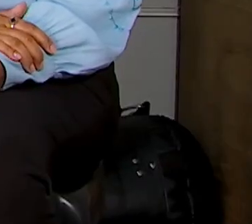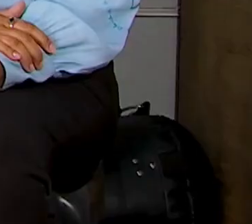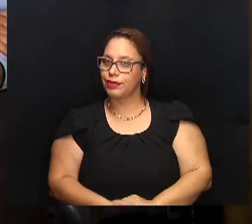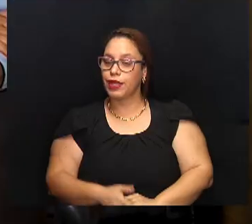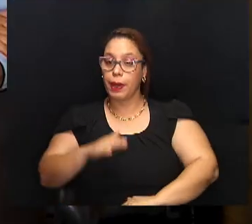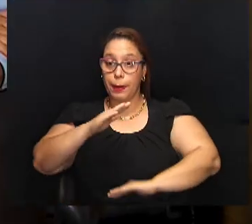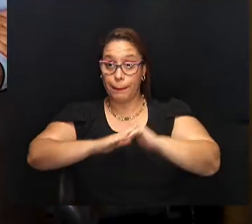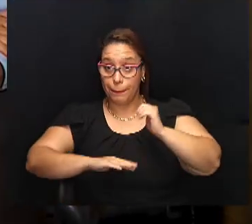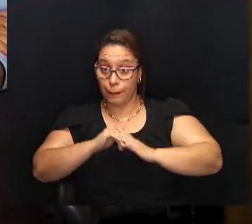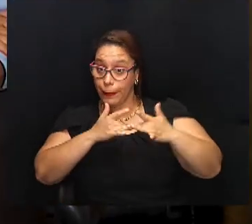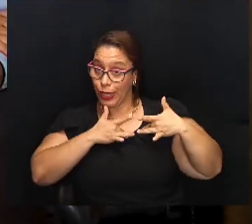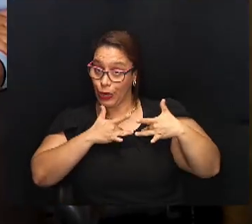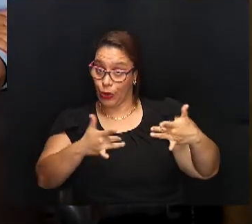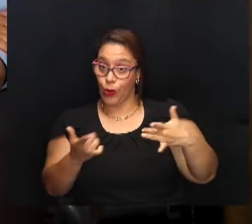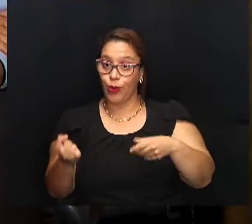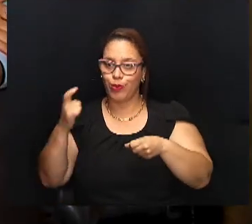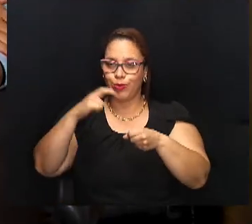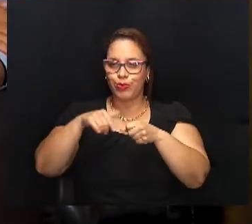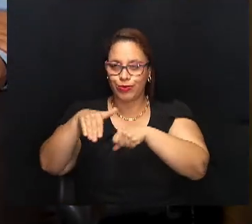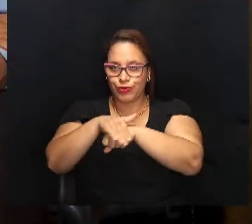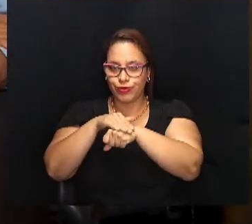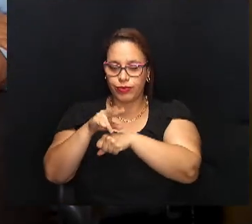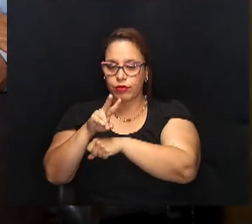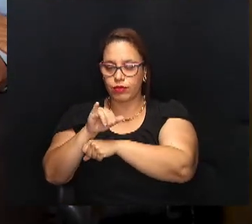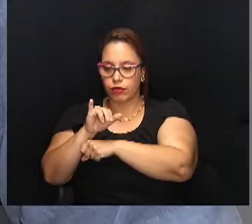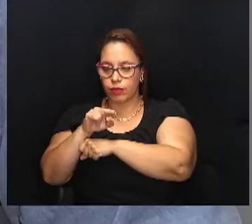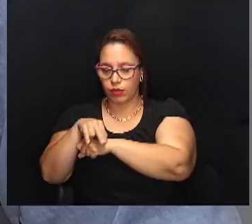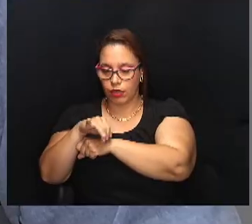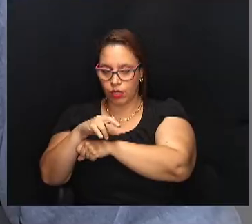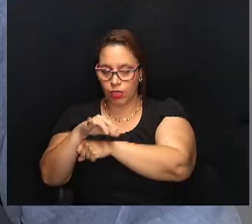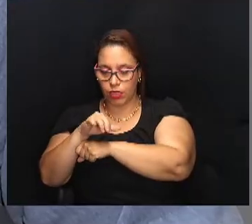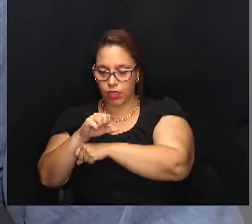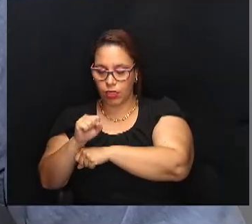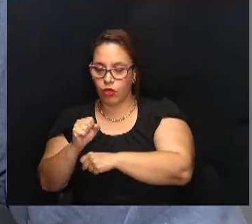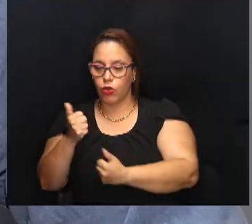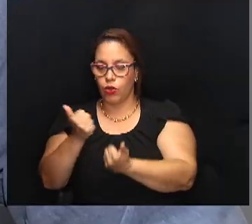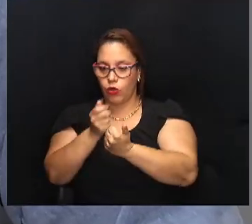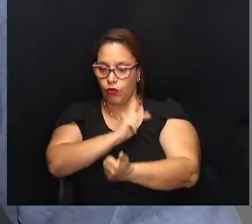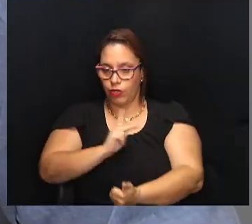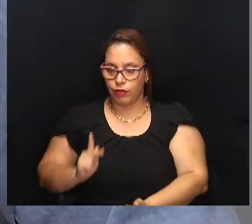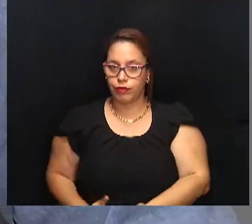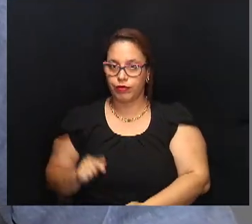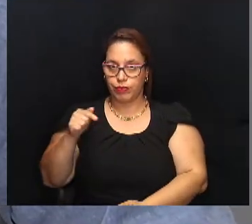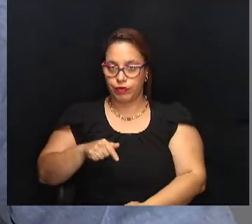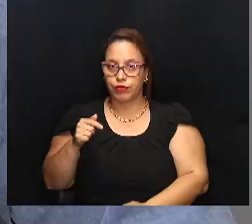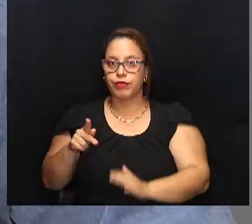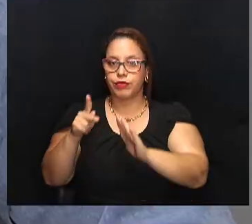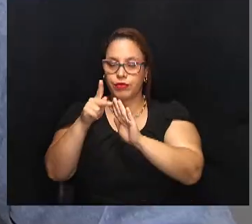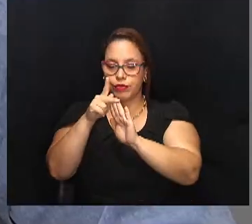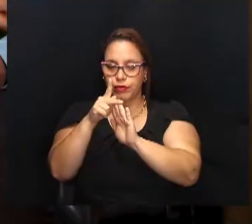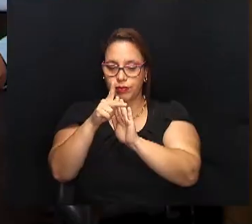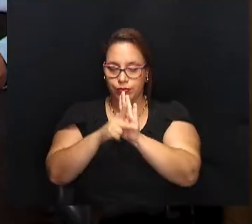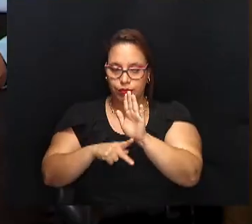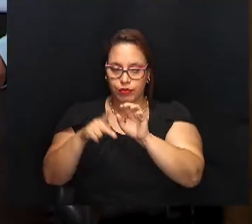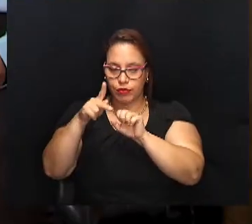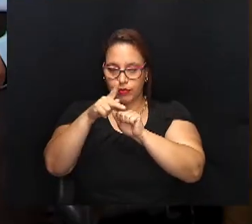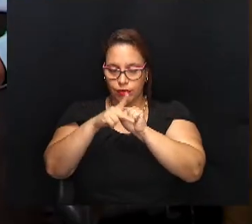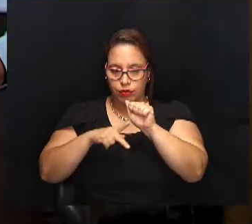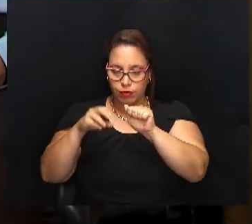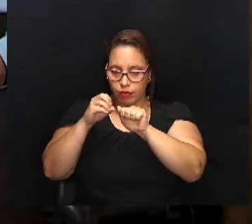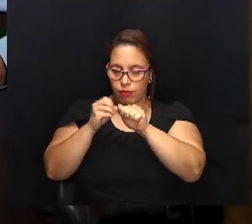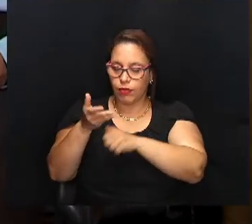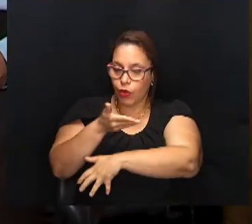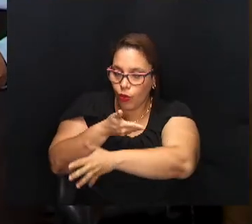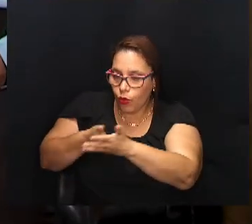Mãos Solidárias de volta, agora vamos conversar com o Vinícius, ele que é vice-presidente aqui do projeto e vai compartilhar